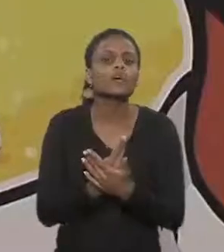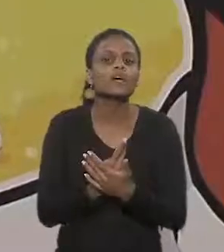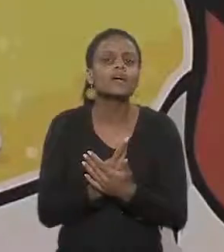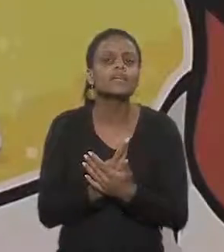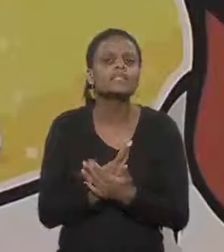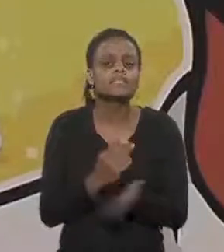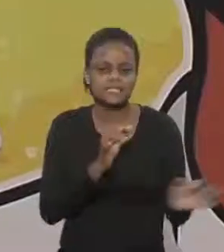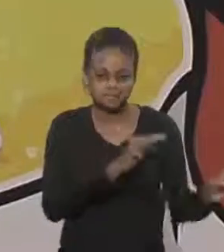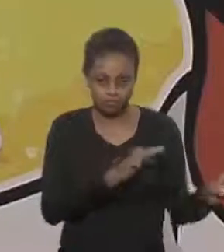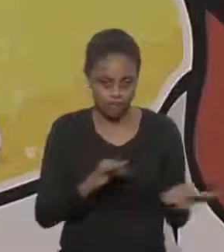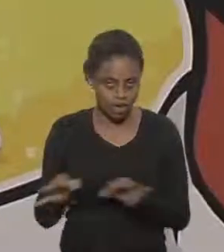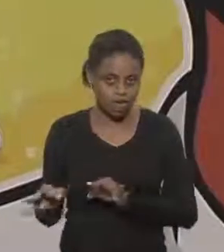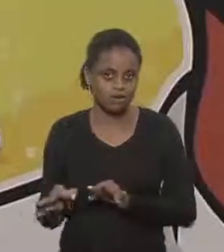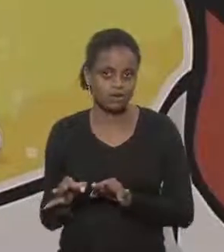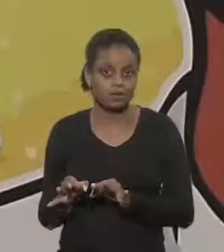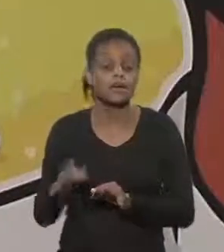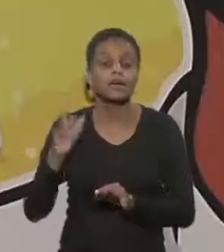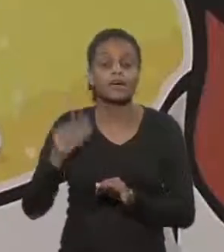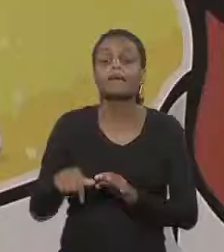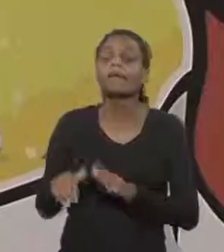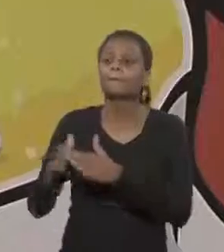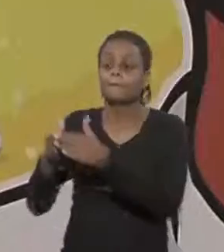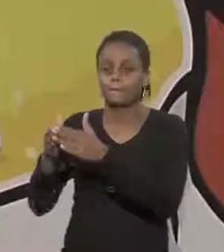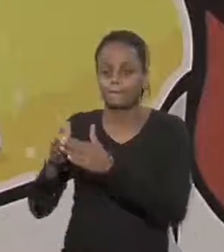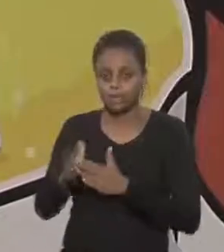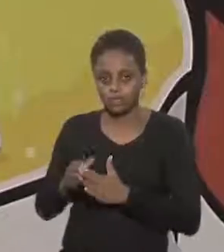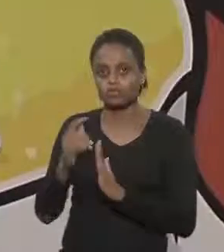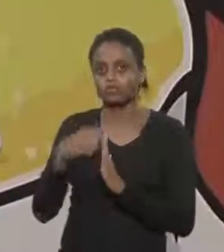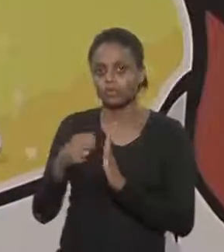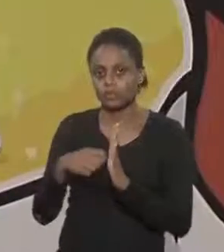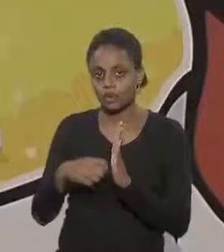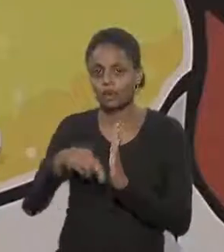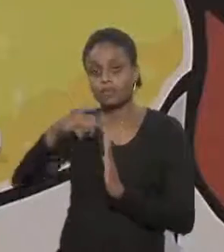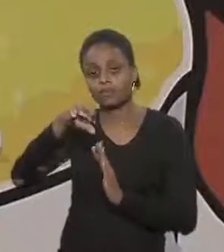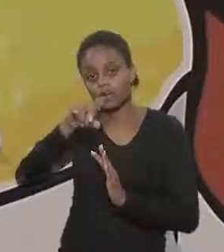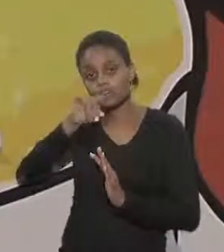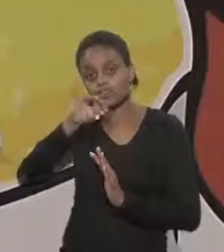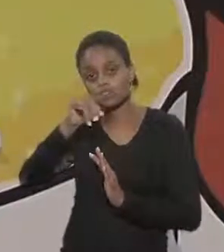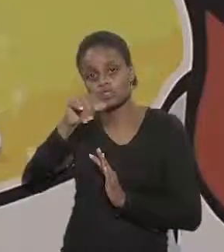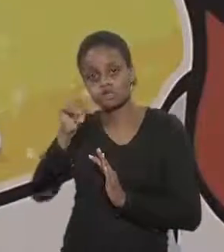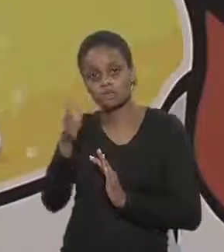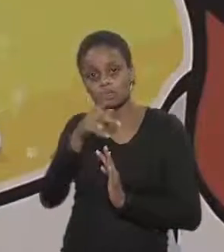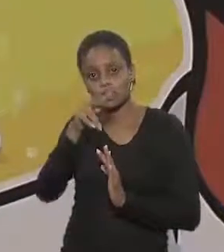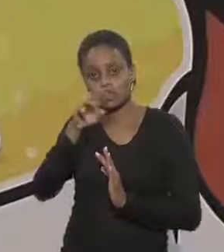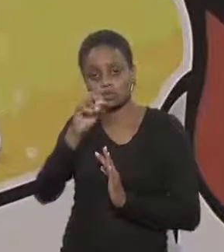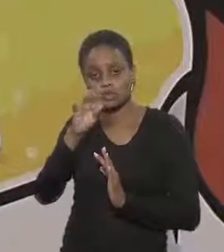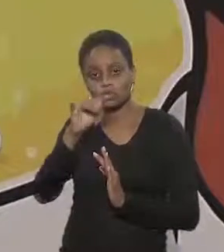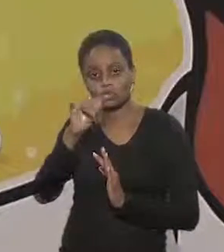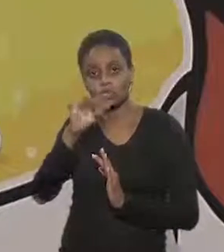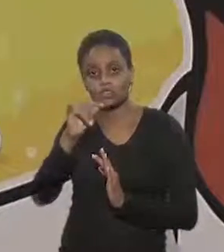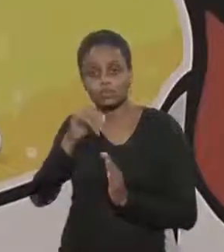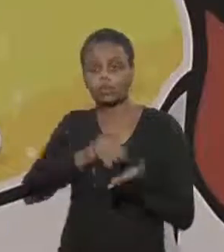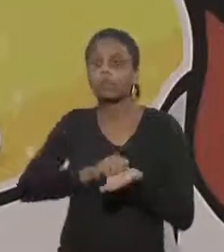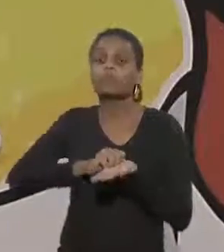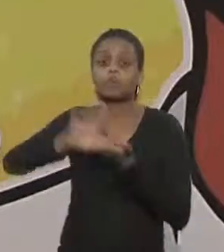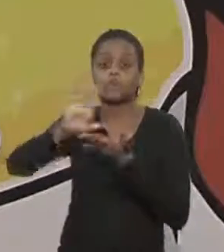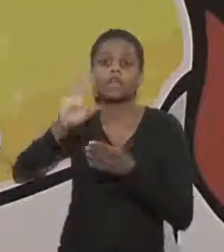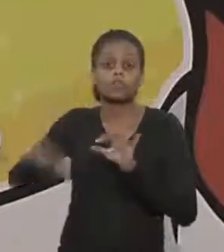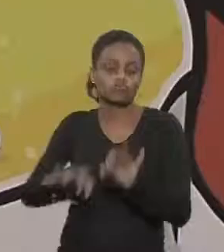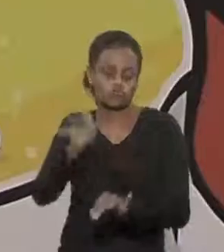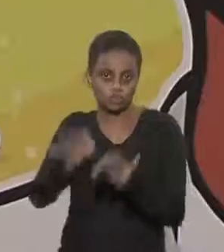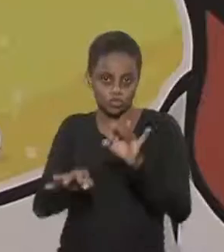assim, o que acontece via de regra? É feito o pedido da medida protetiva, esse pedido